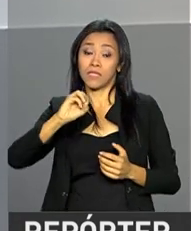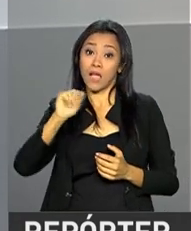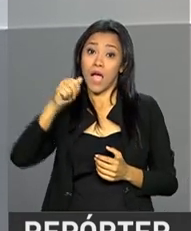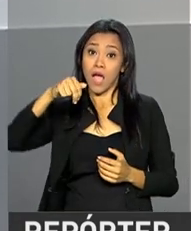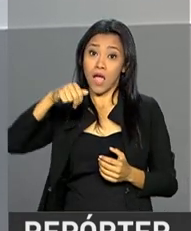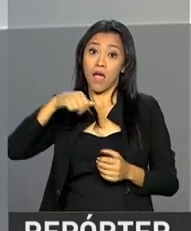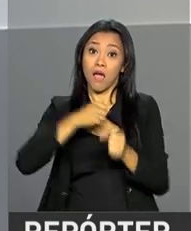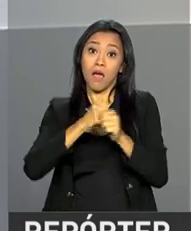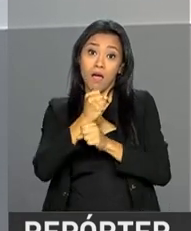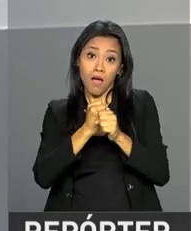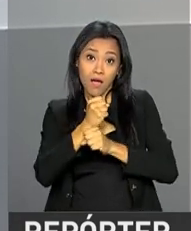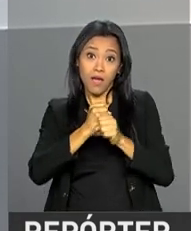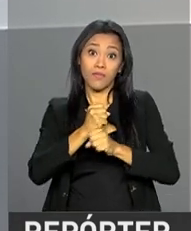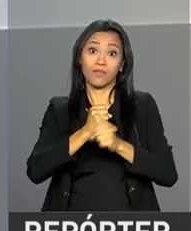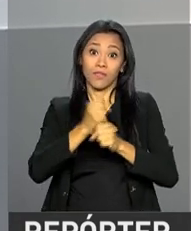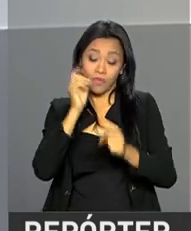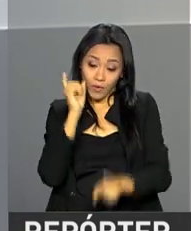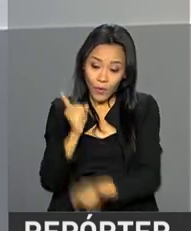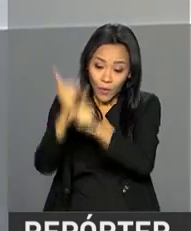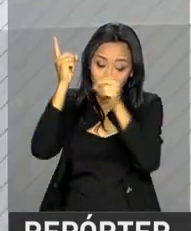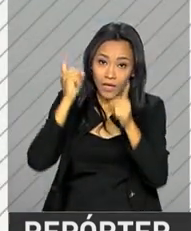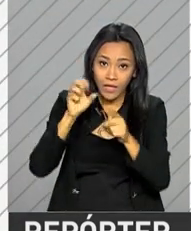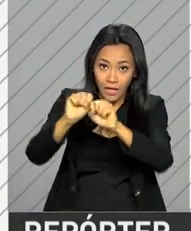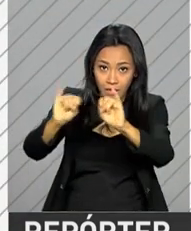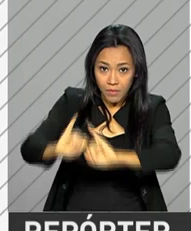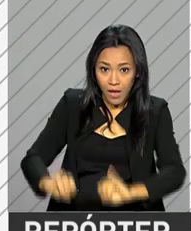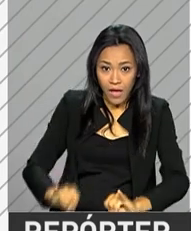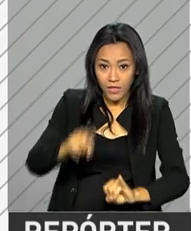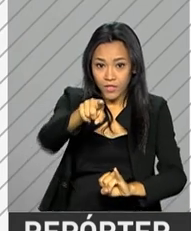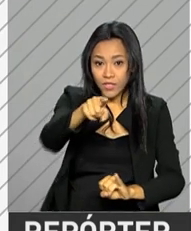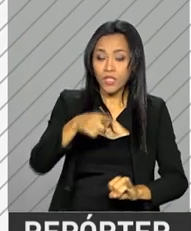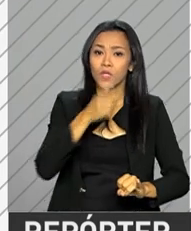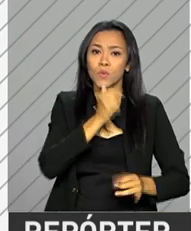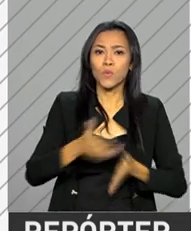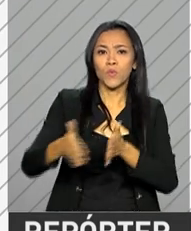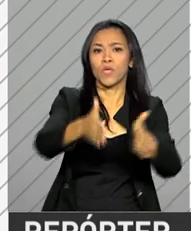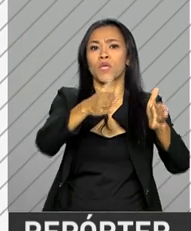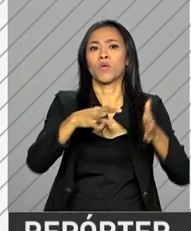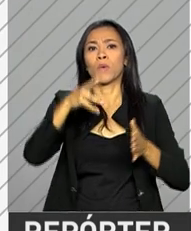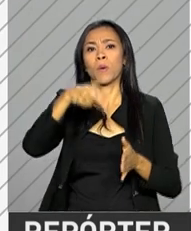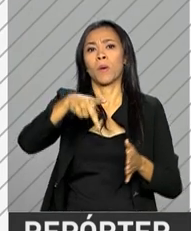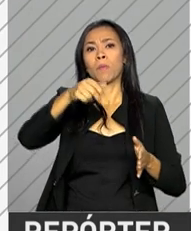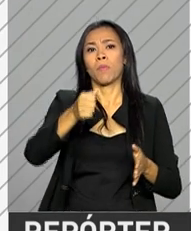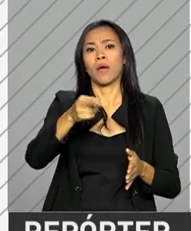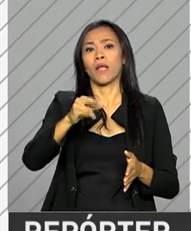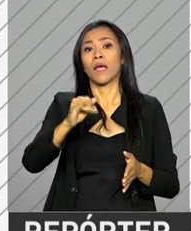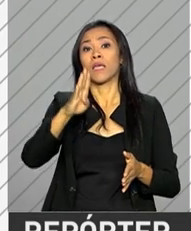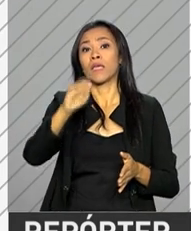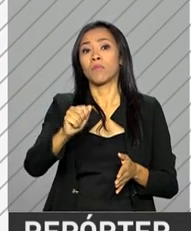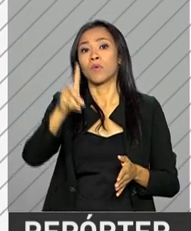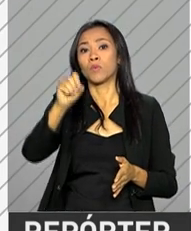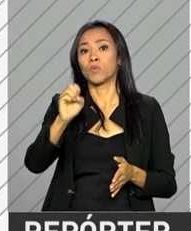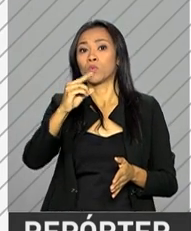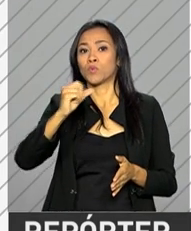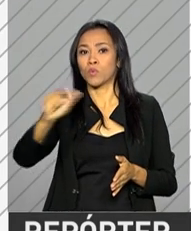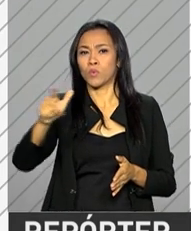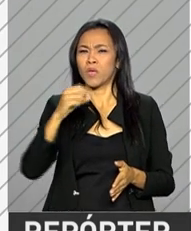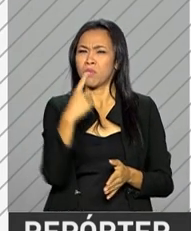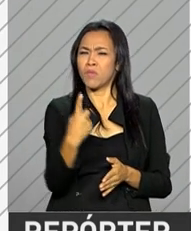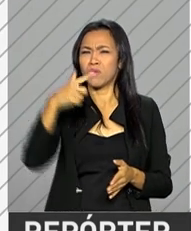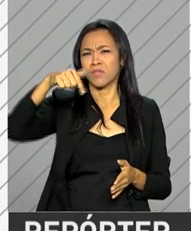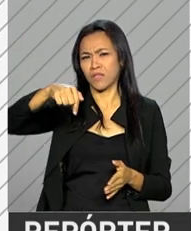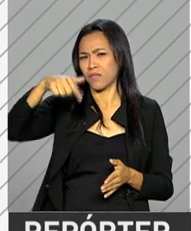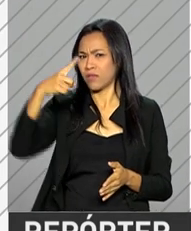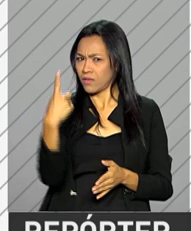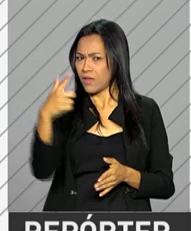aparição da imagem de nossa senhora a imagem foi encontrada no rio paraíba do sul em 1717 por pescadores